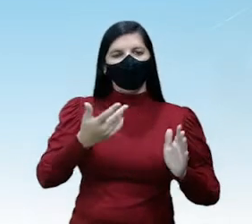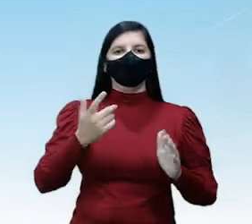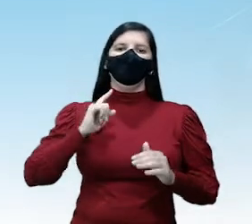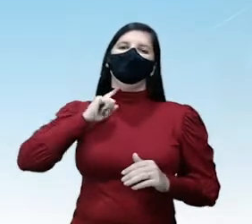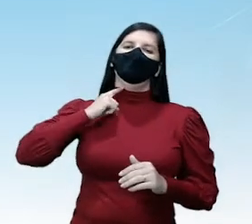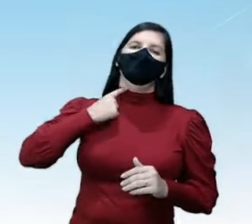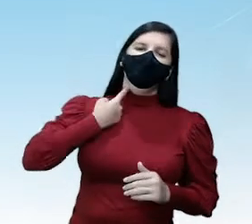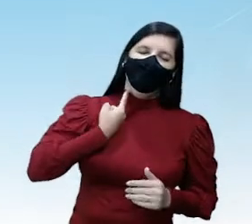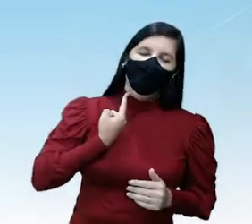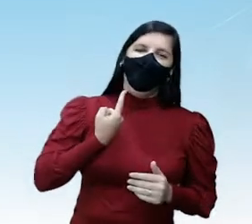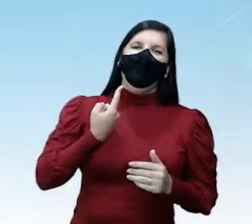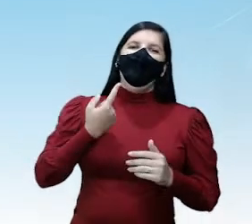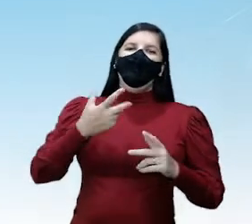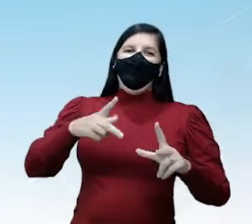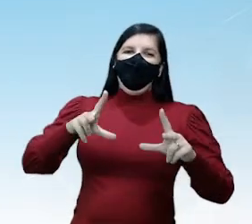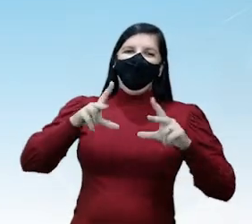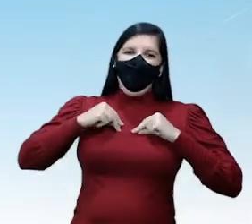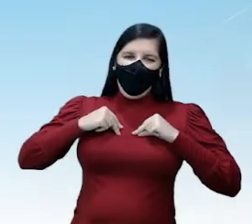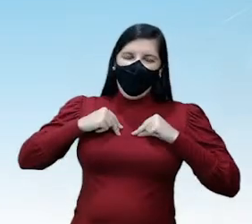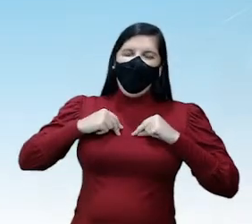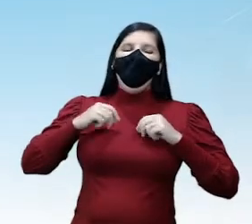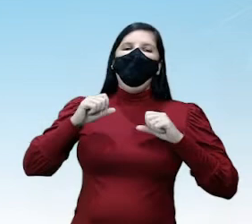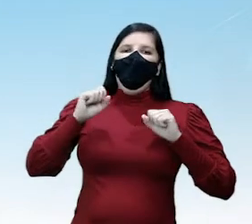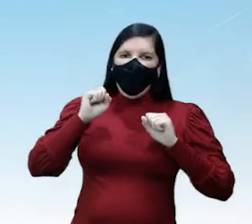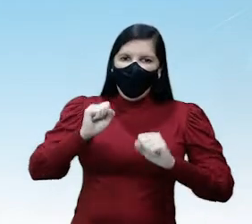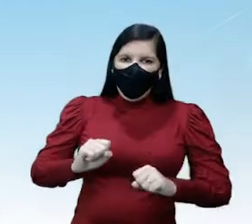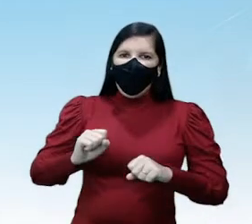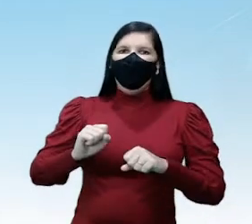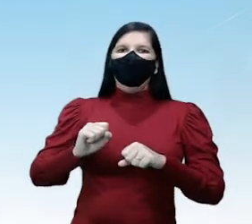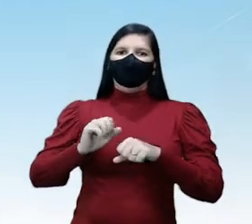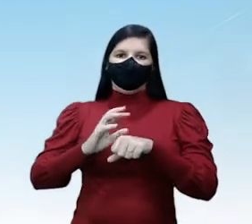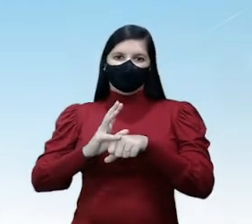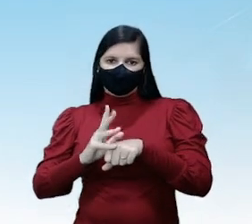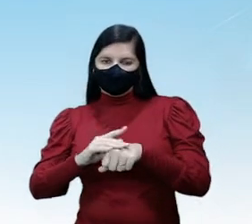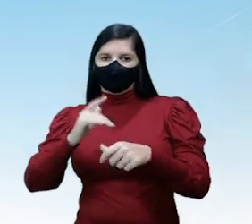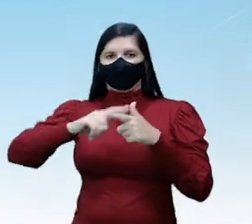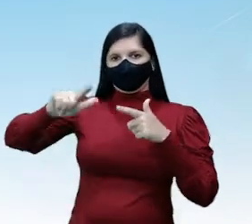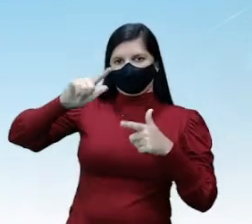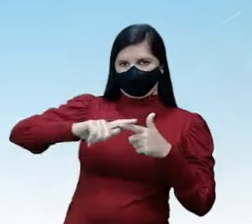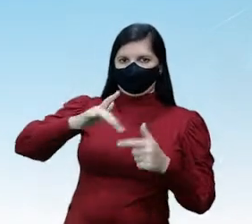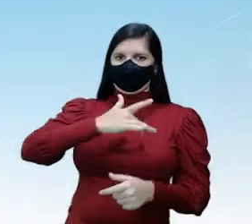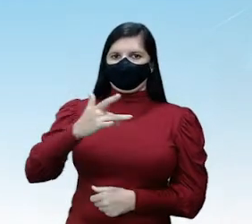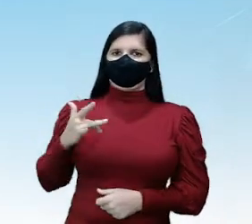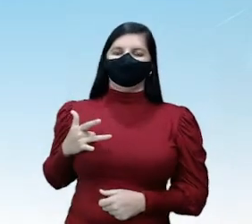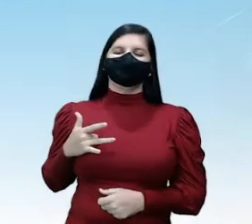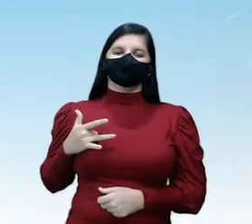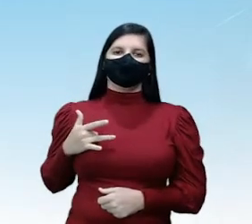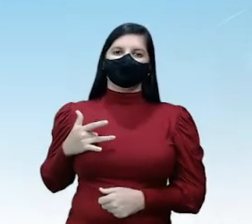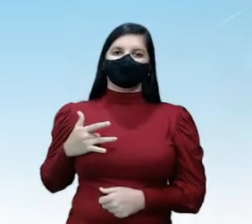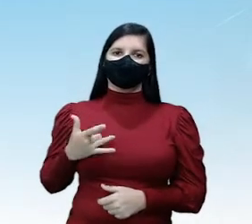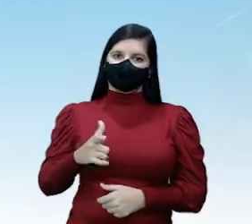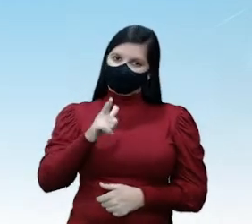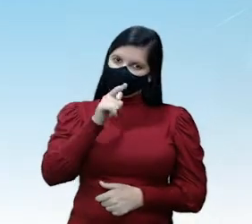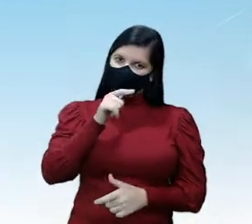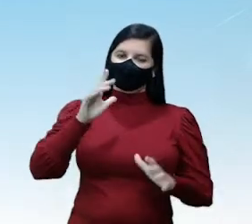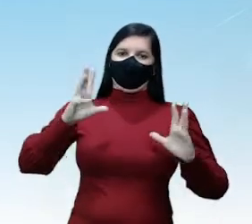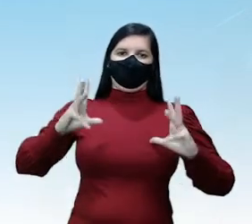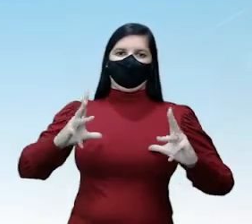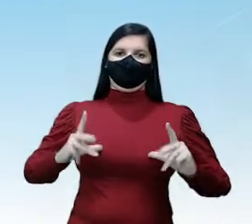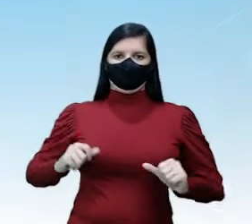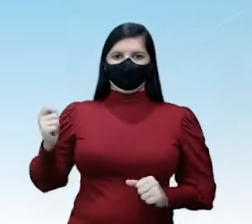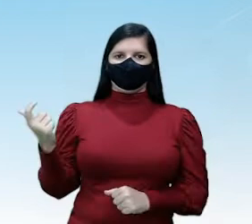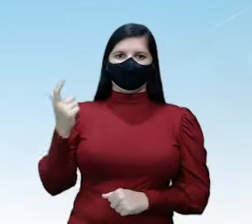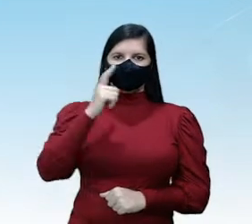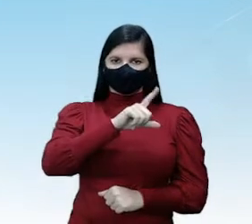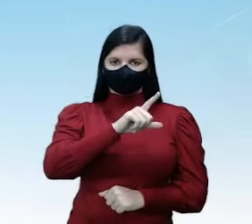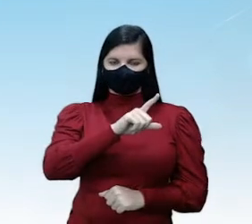de contaminação que possam causar algum dano à nossa saúde, tornando aí a água potável. Quando eu falo de